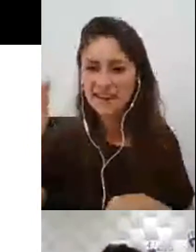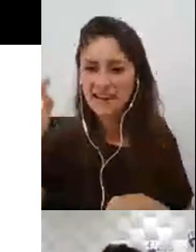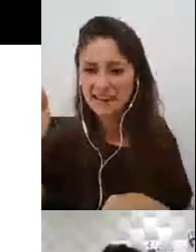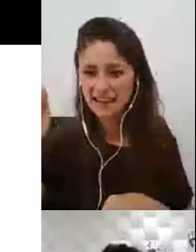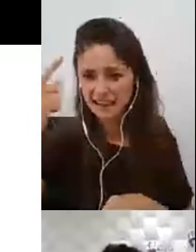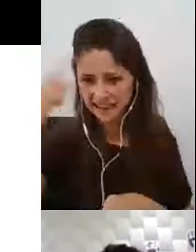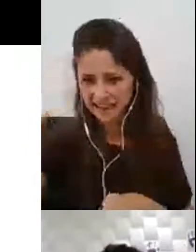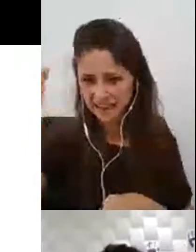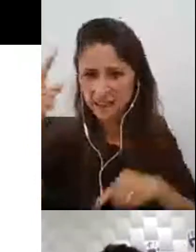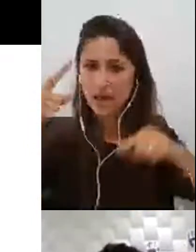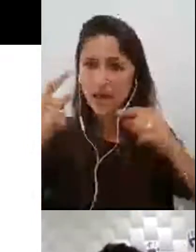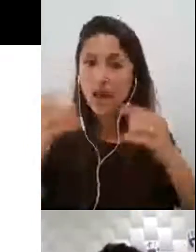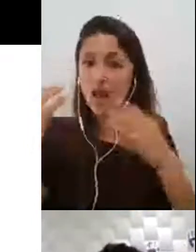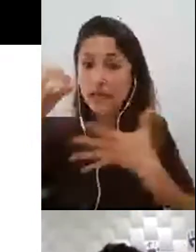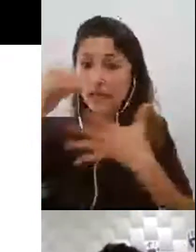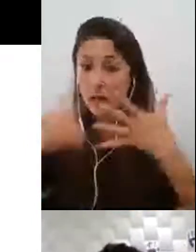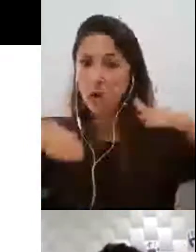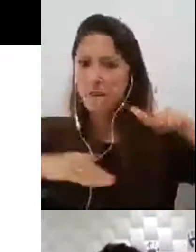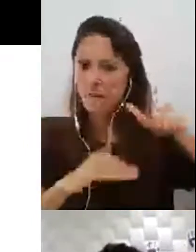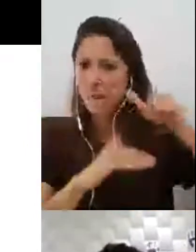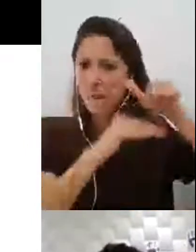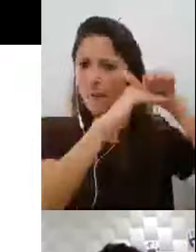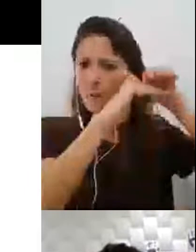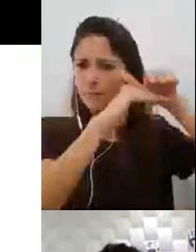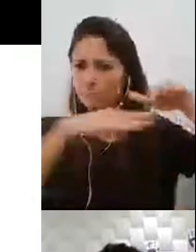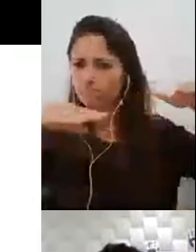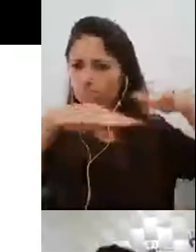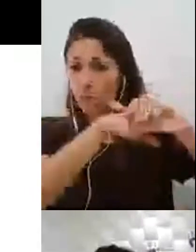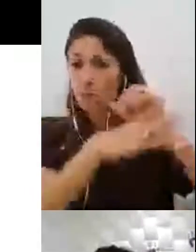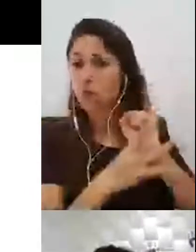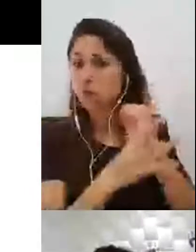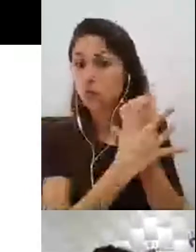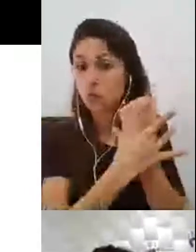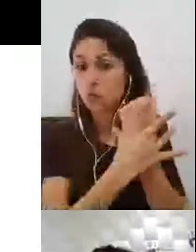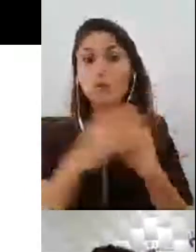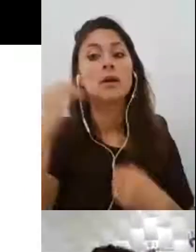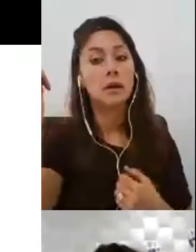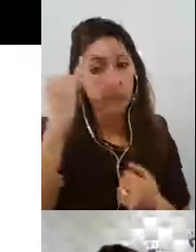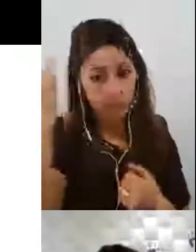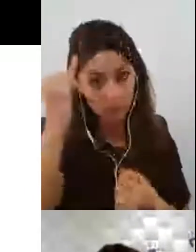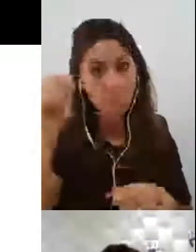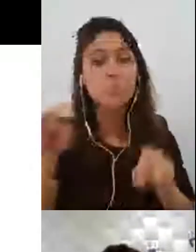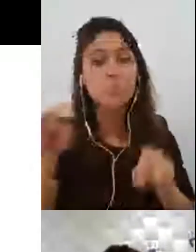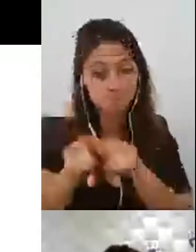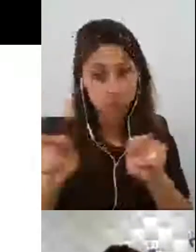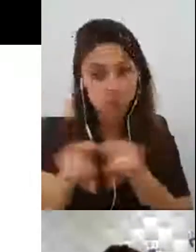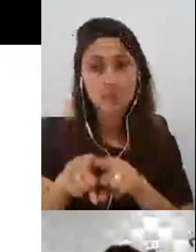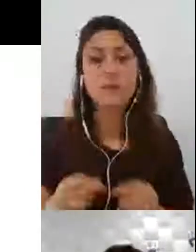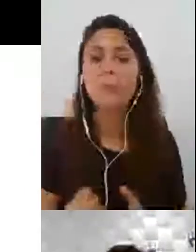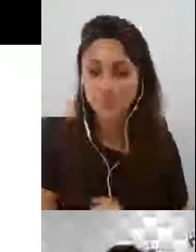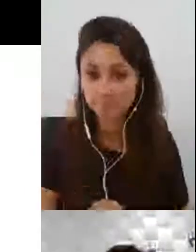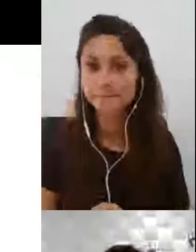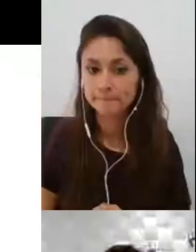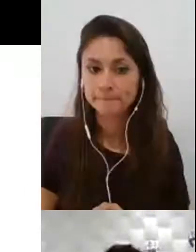a internet das coisas validem todo o conceito industrial dentro do setor e dentro de uma linha de